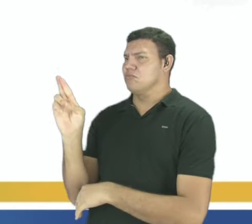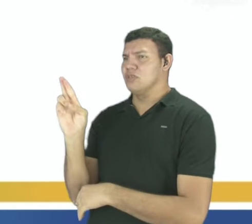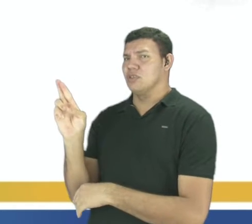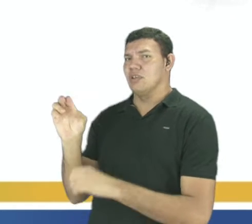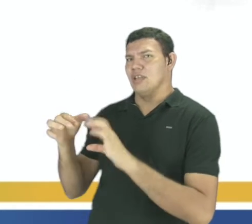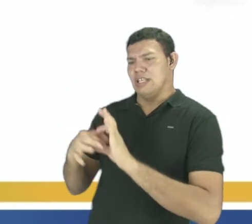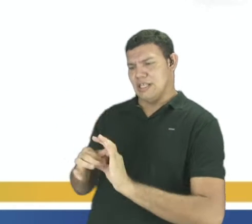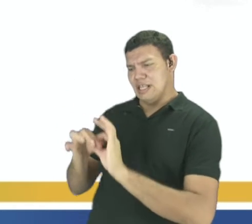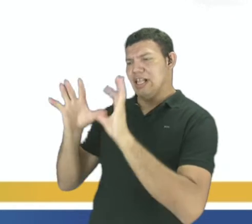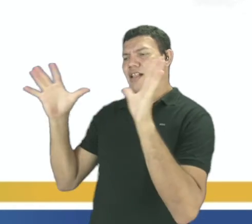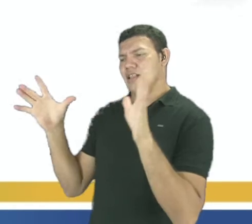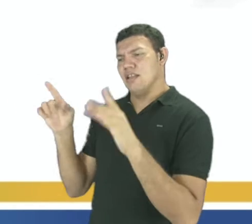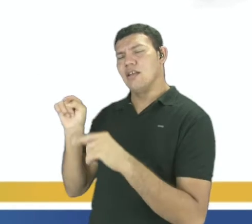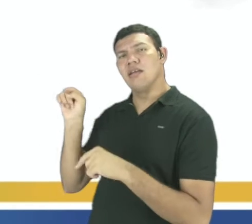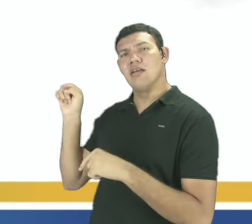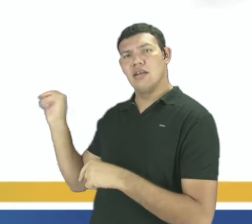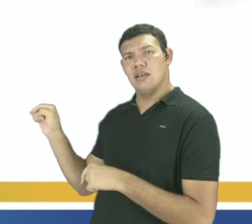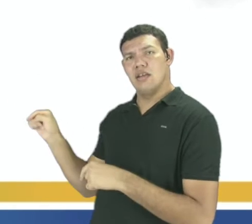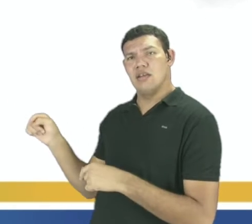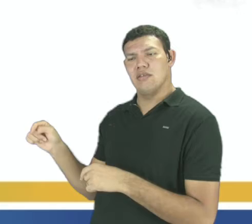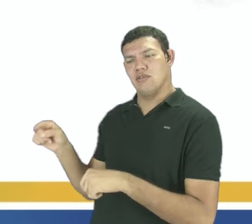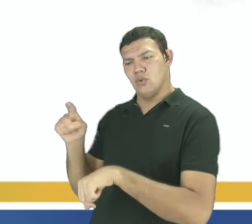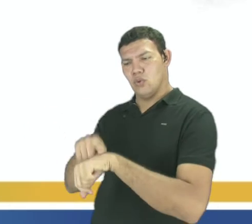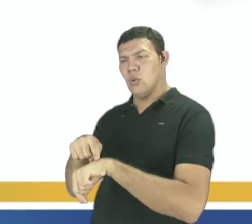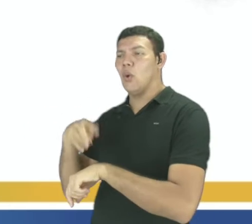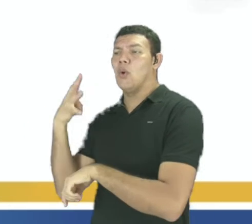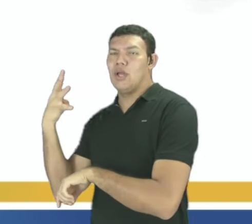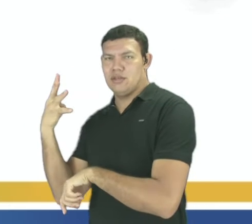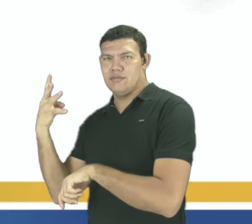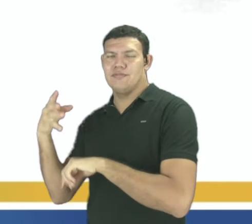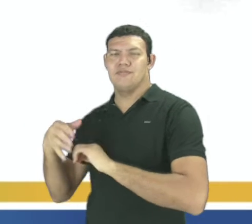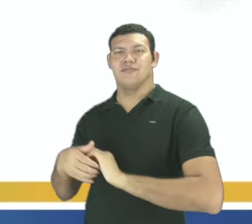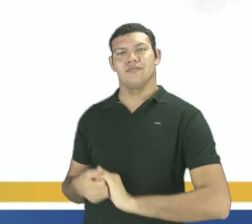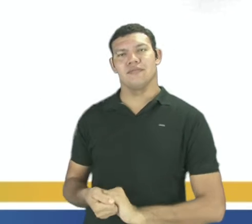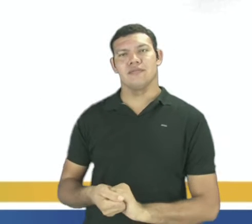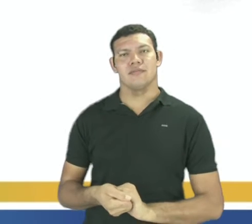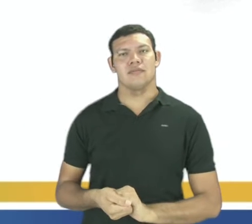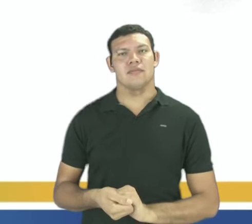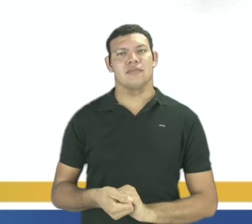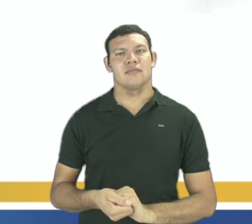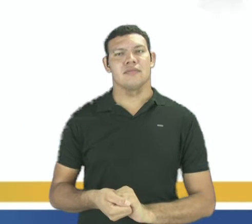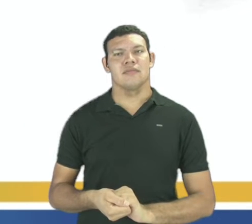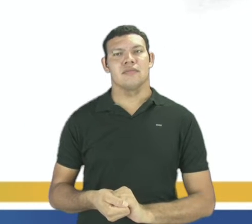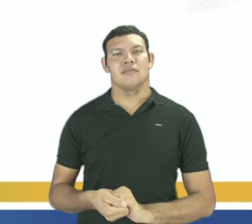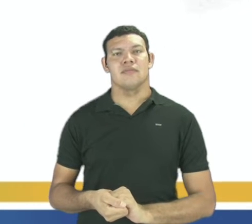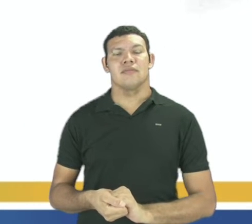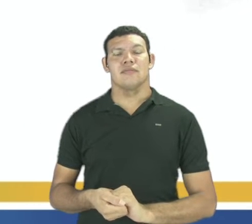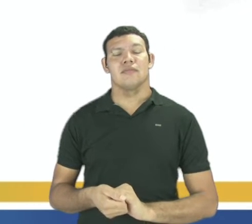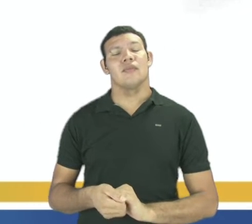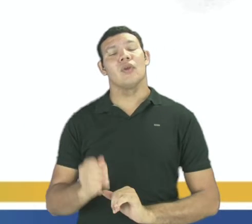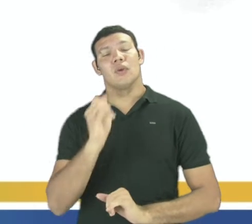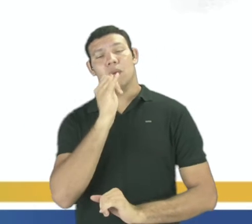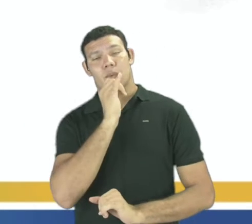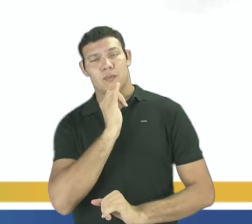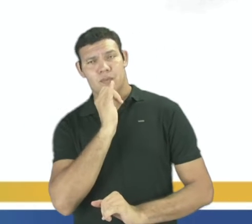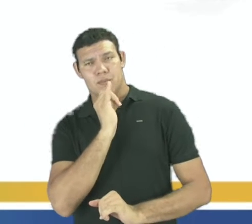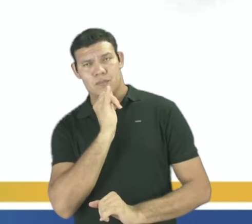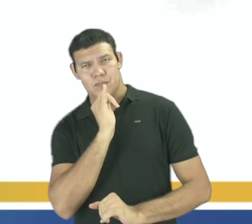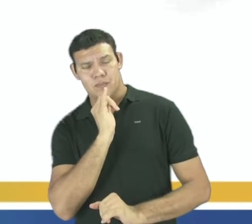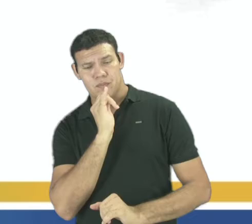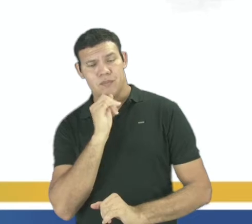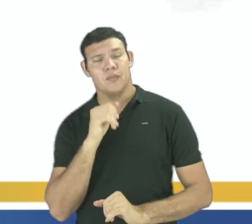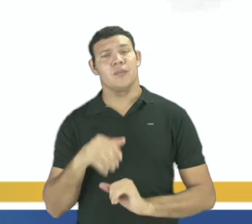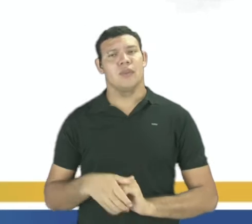estaria livre para ver seu namorado às 4 horas da tarde. Com esses exemplos, Percebemos